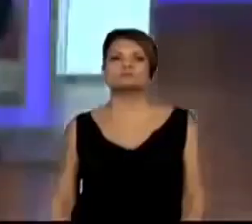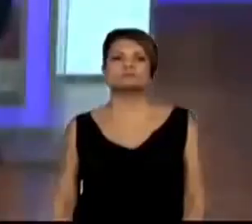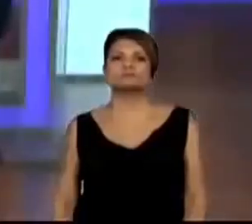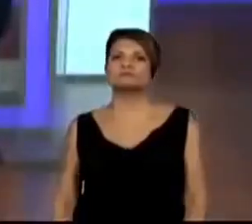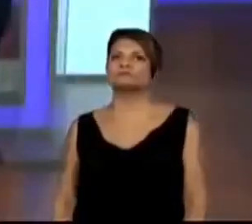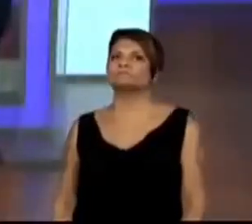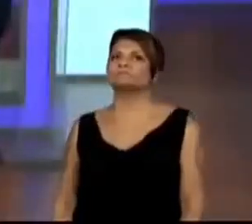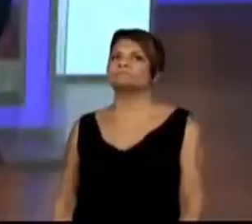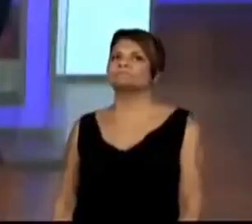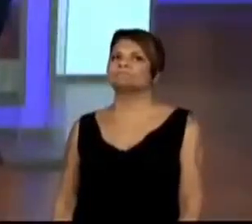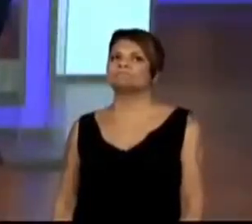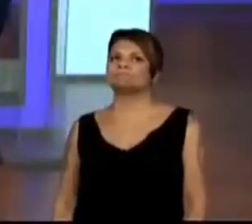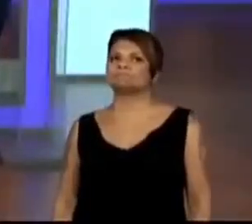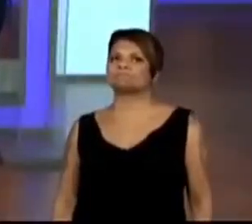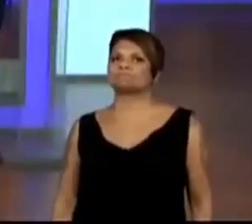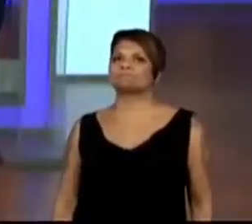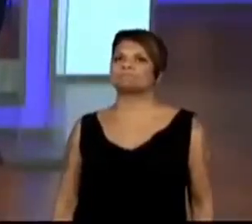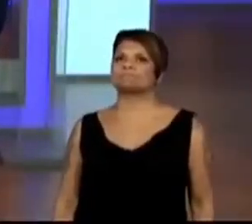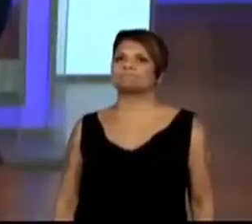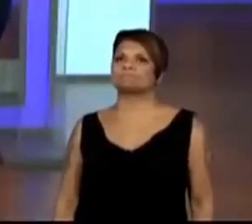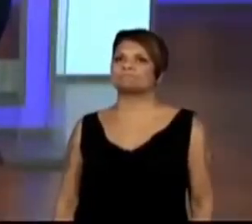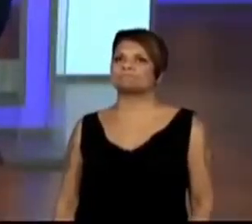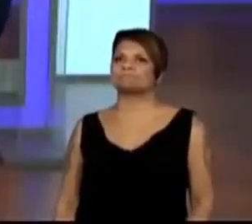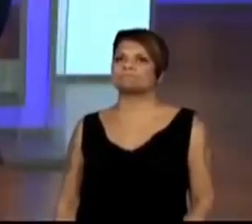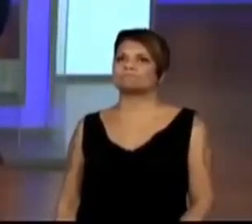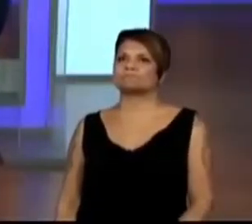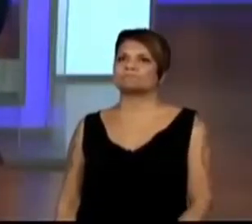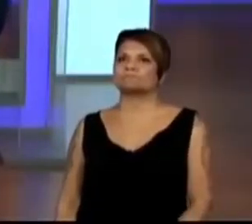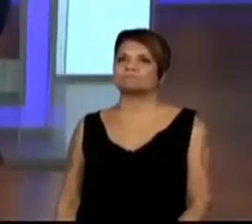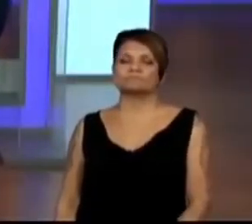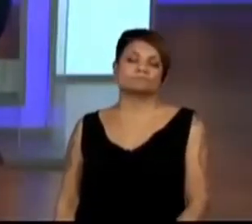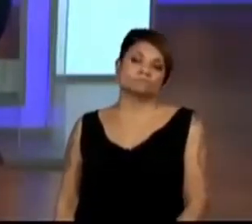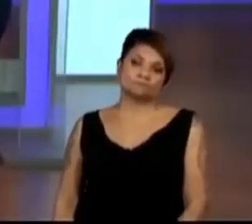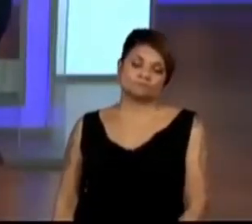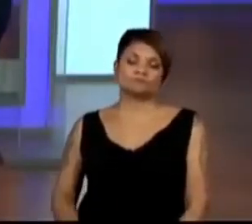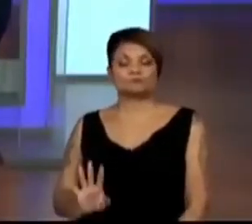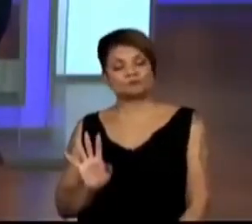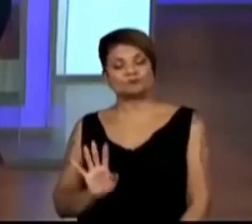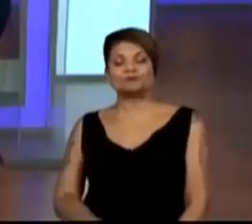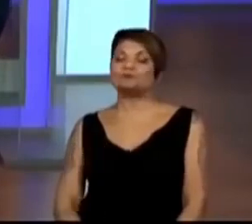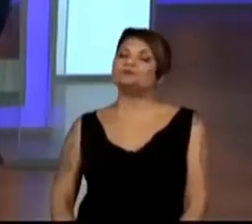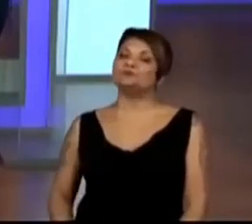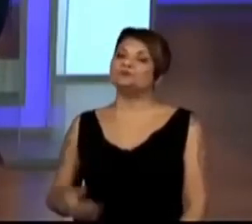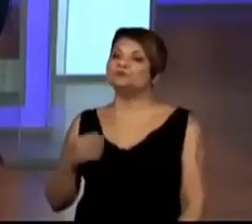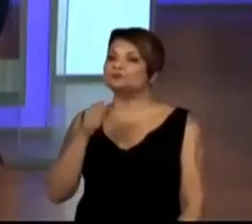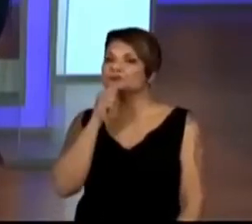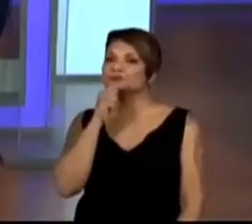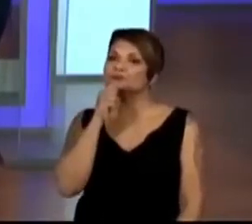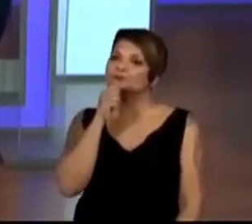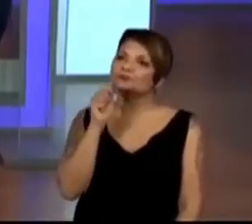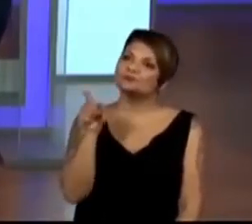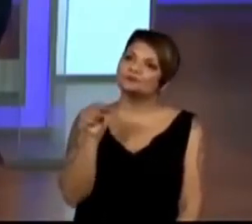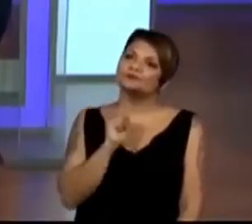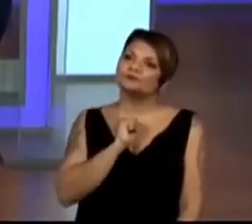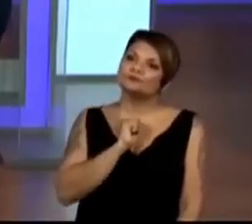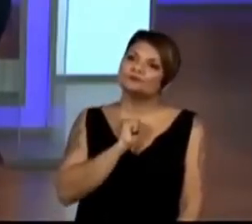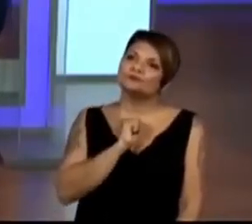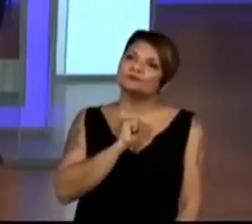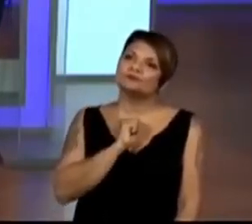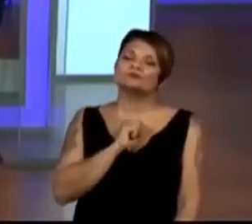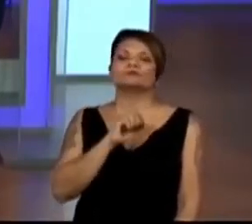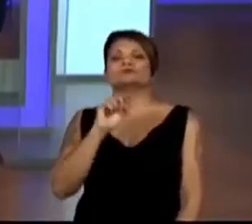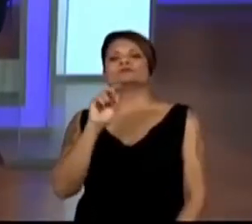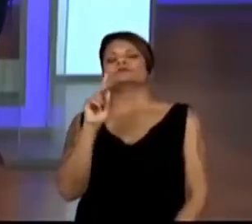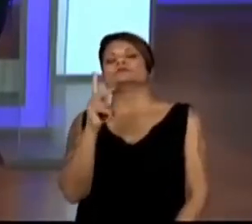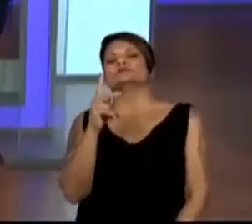tela, eles vão ver. Valendo. Valendo, então vamos lá. Ainda não apareceu, professora Ana Paula, ainda não apareceu.